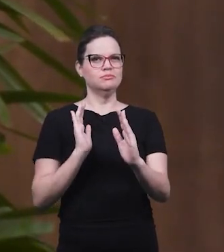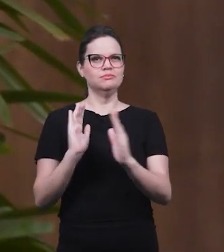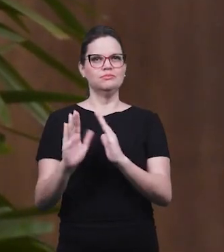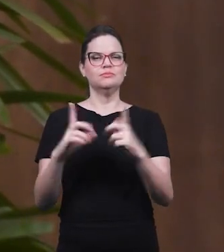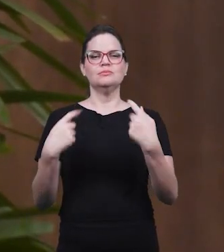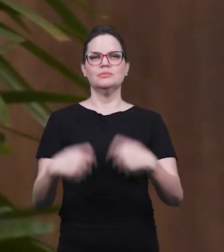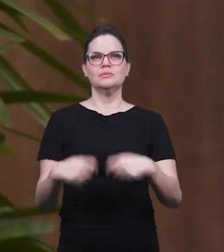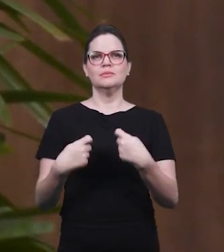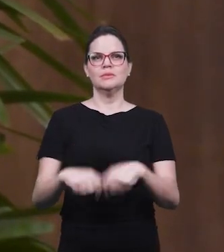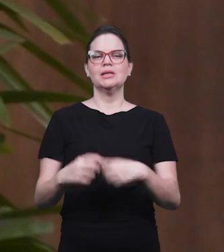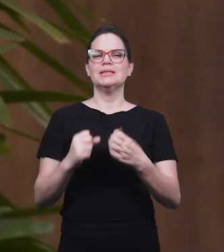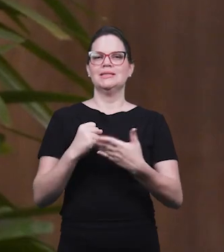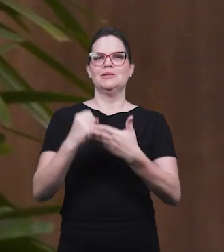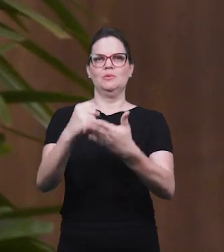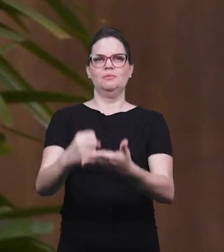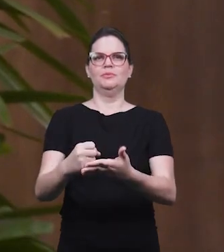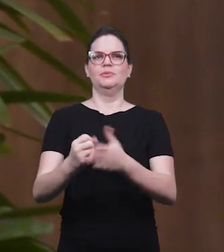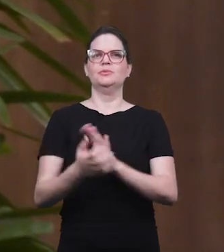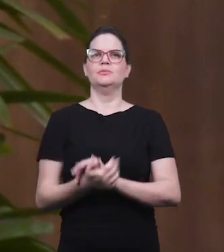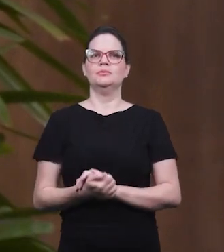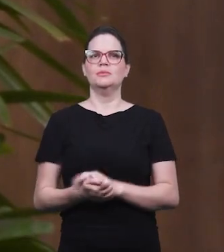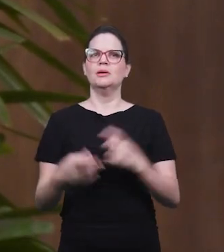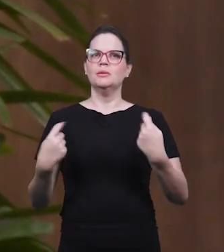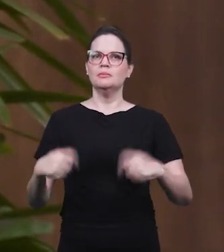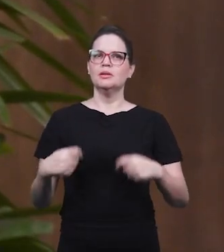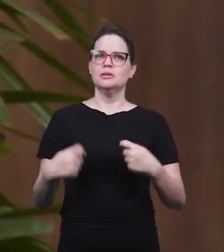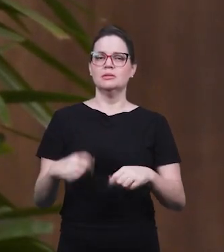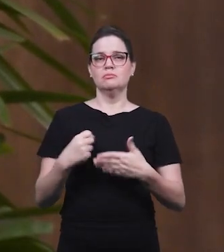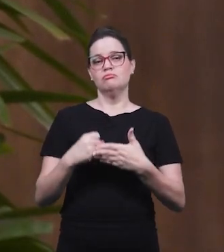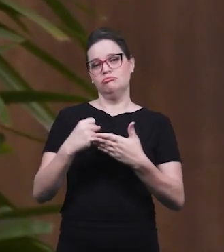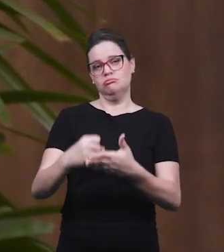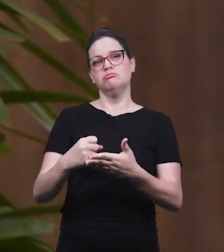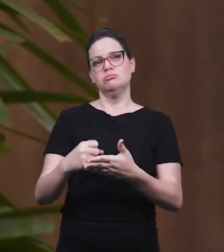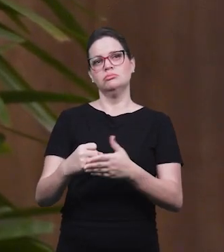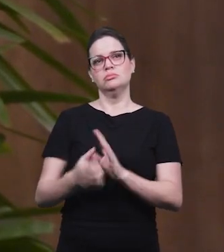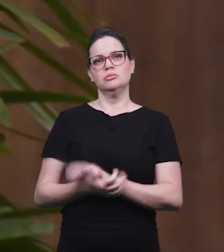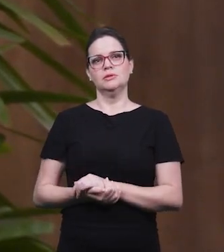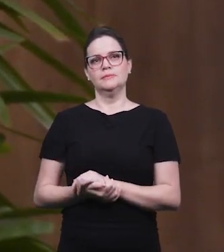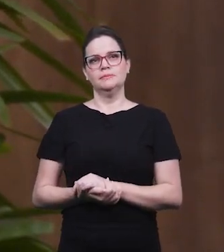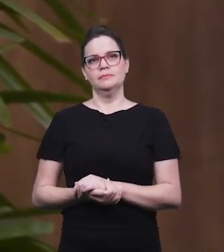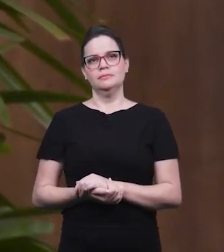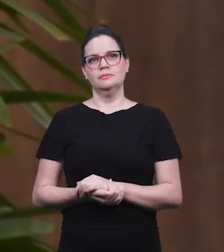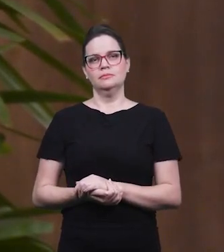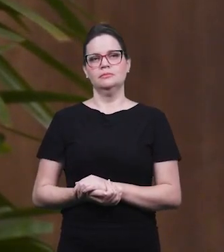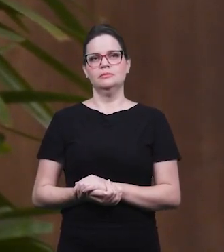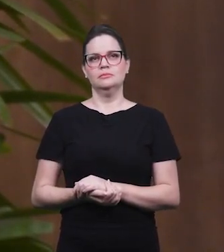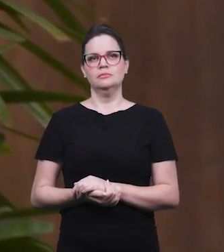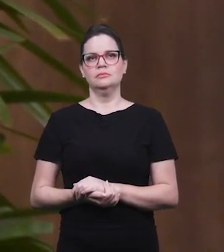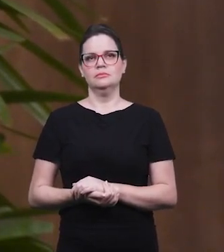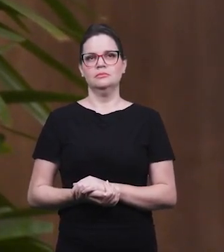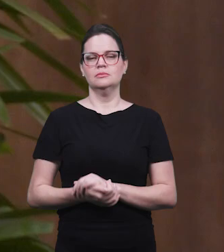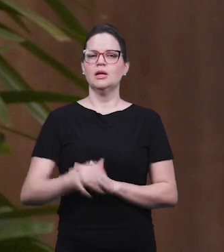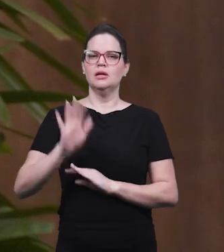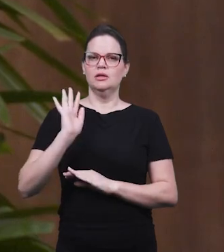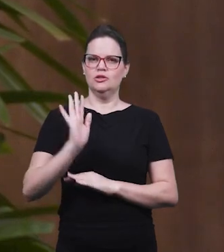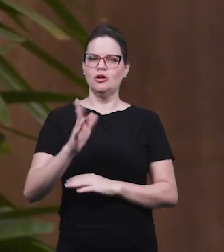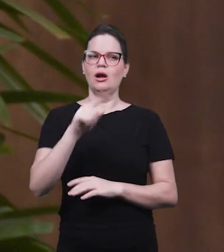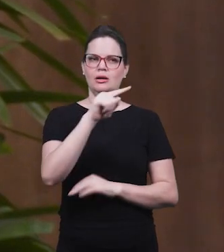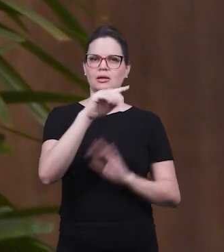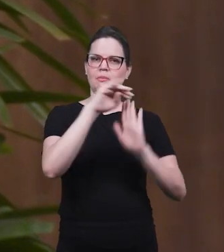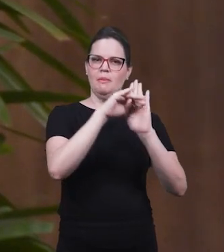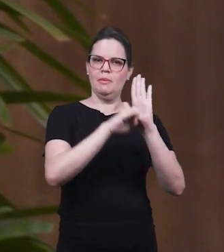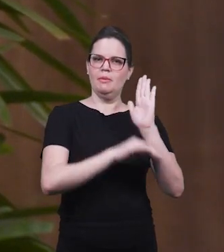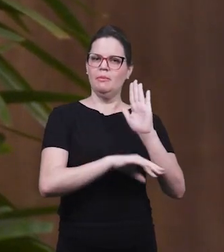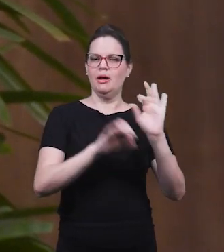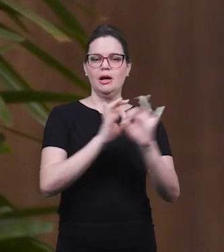pessoa precisa de um apoio, precisa de auxílio. E esses são já alguns auxílios que já